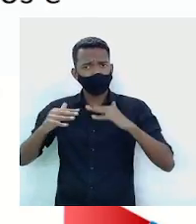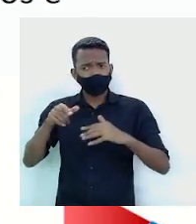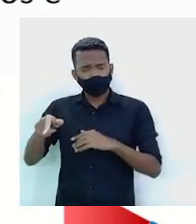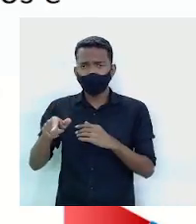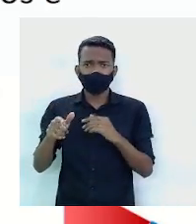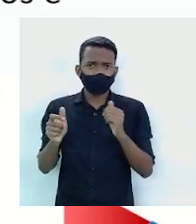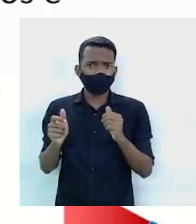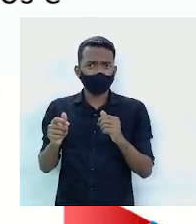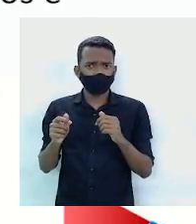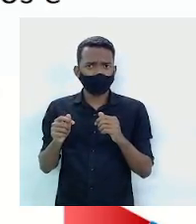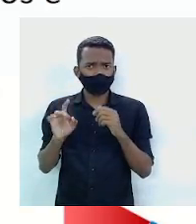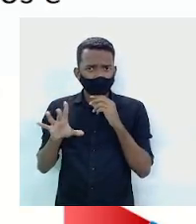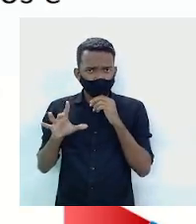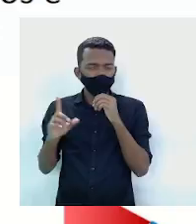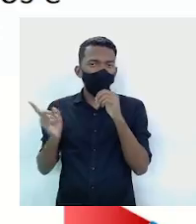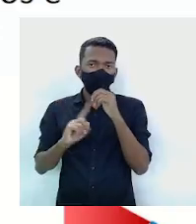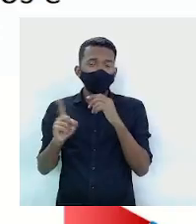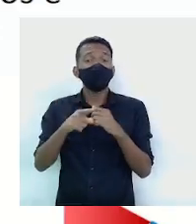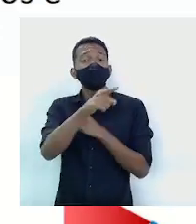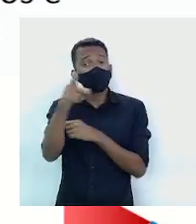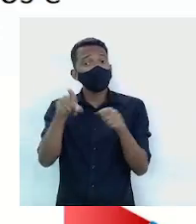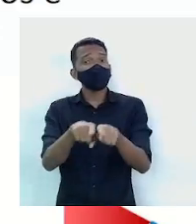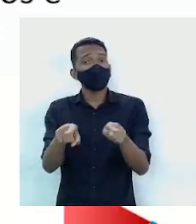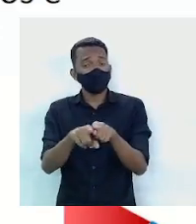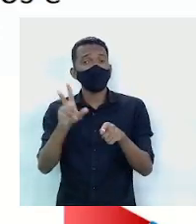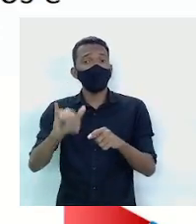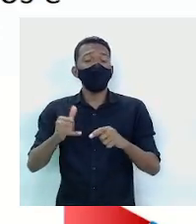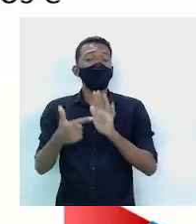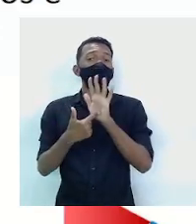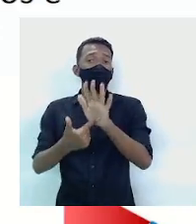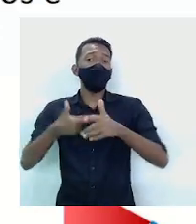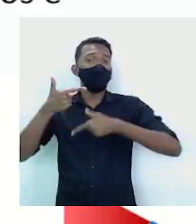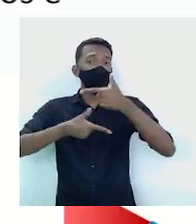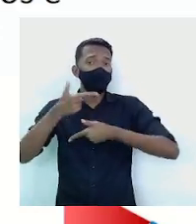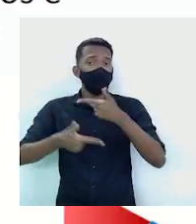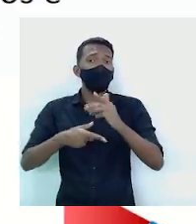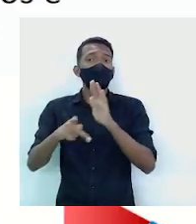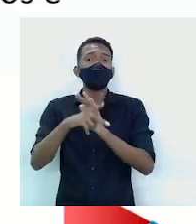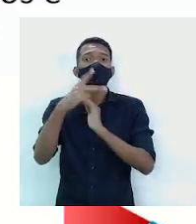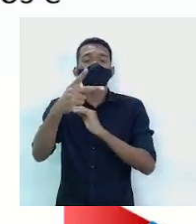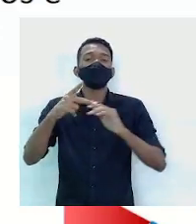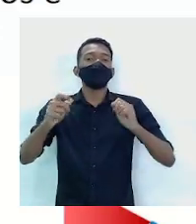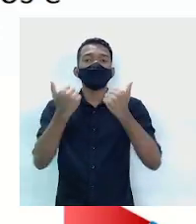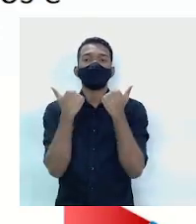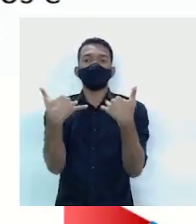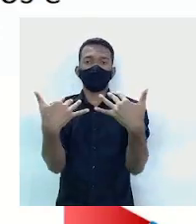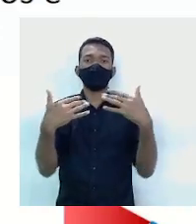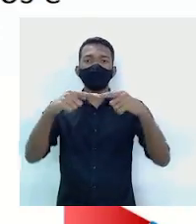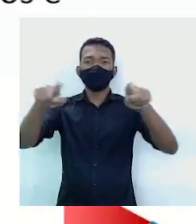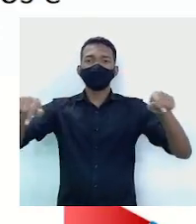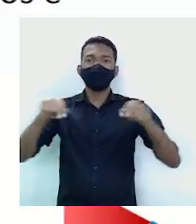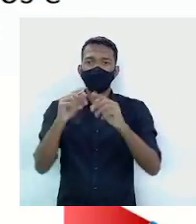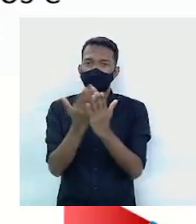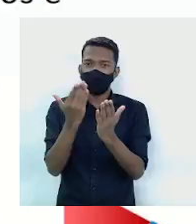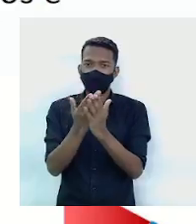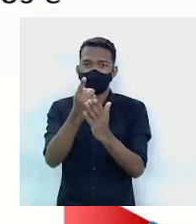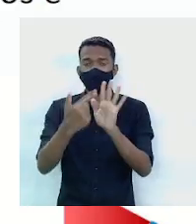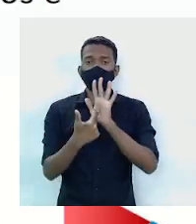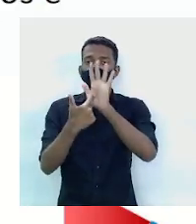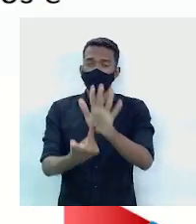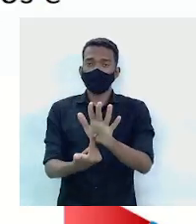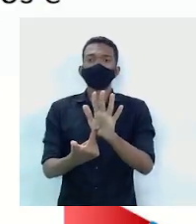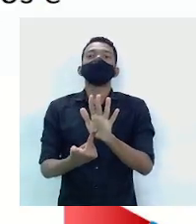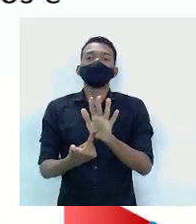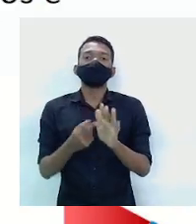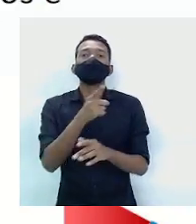também pode ser usado até para você que vai apresentar um trabalho na frente da sua turma, na sala de aula. Você